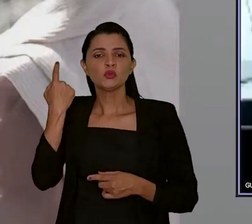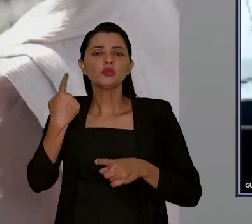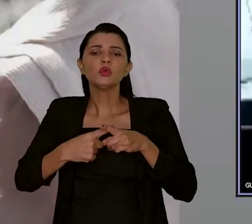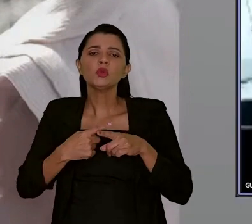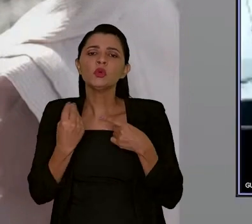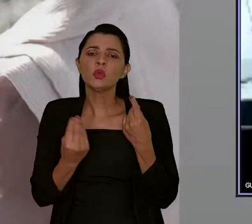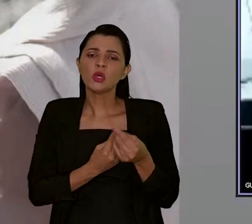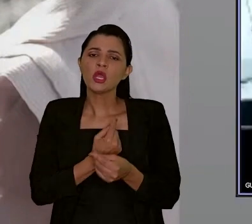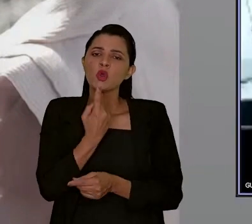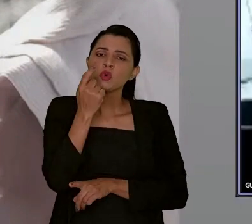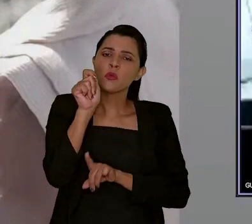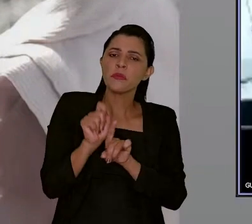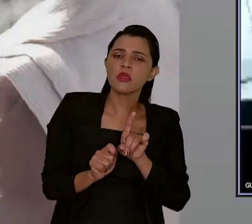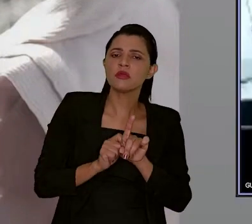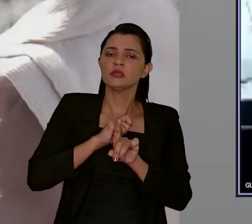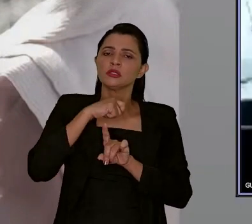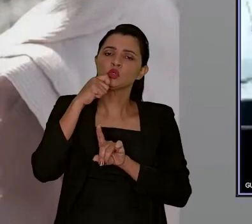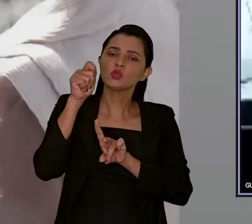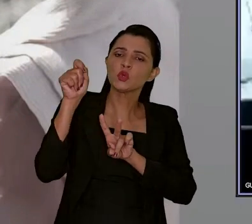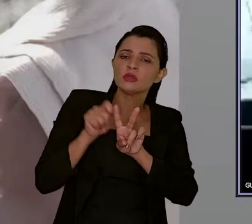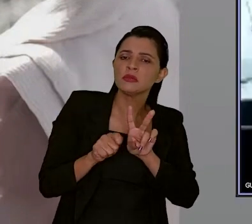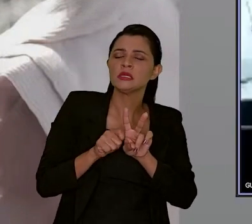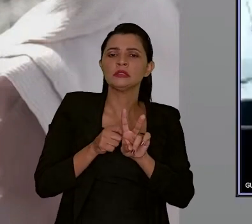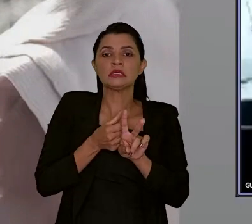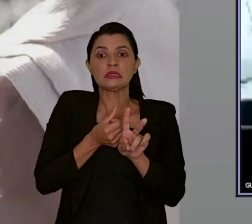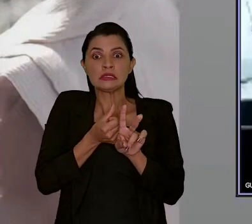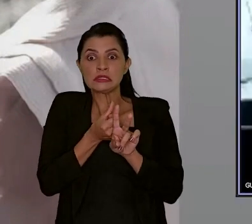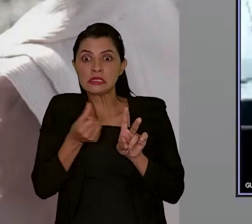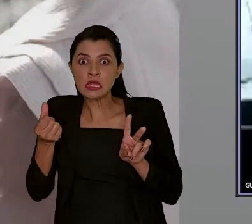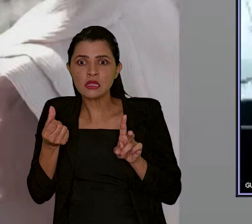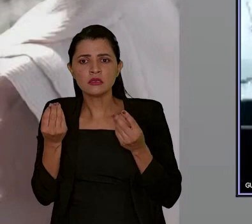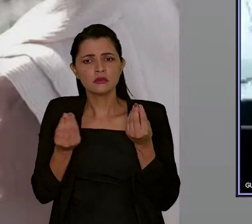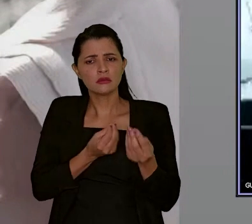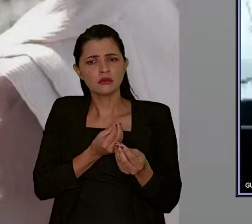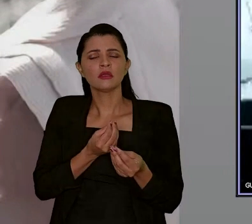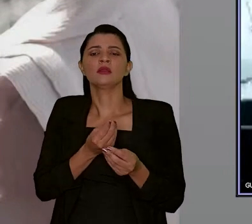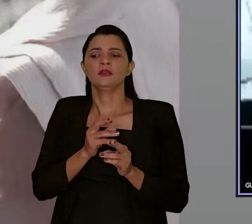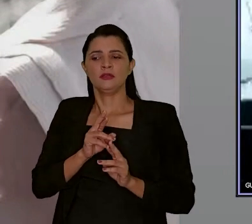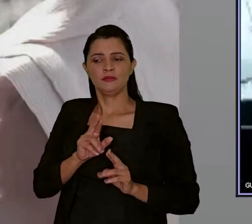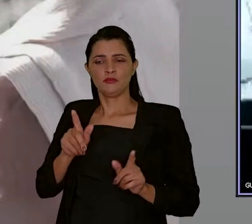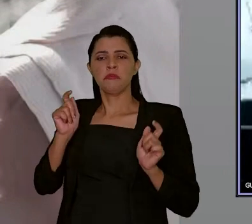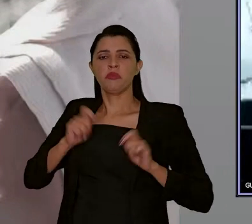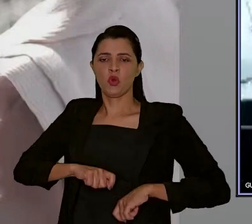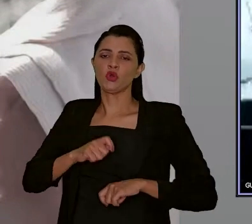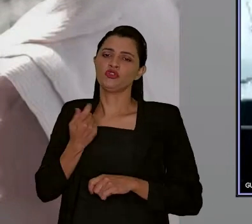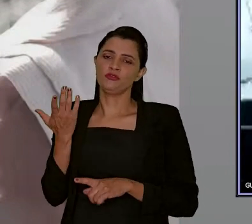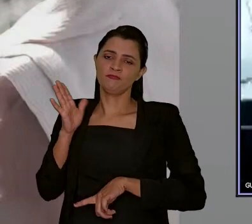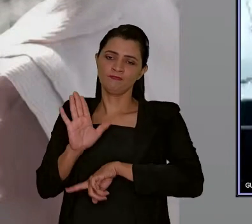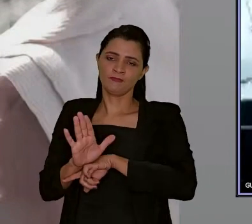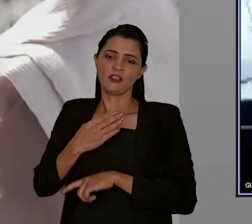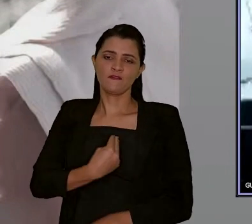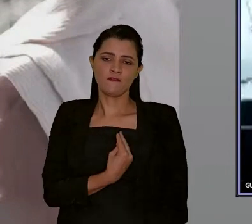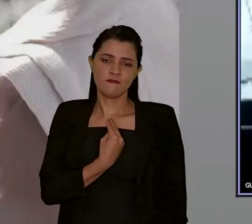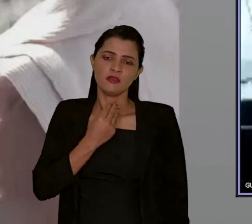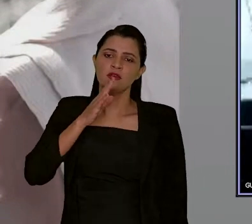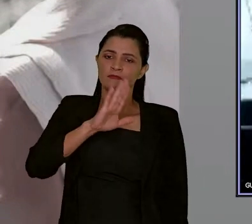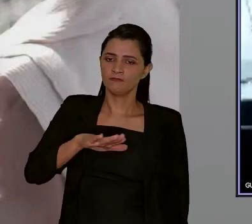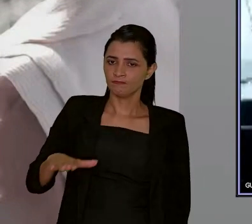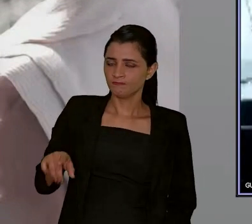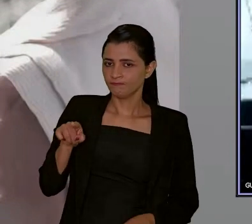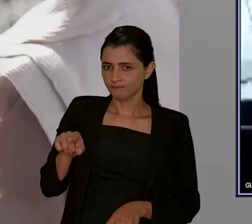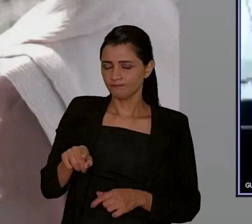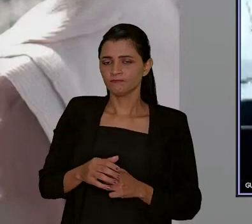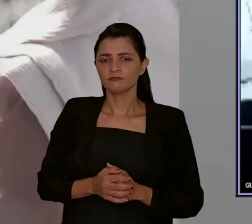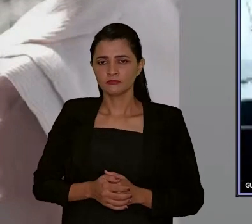2 meses, 6 meses fazem toda a diferença na vida de uma criança. Então, por isso, a ideia de